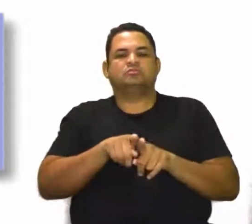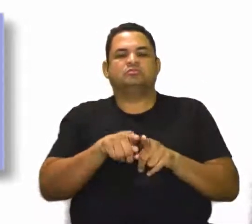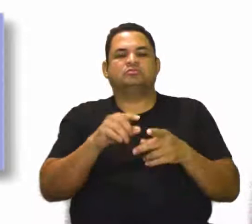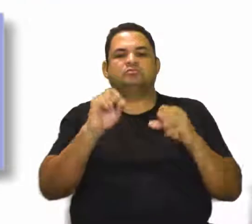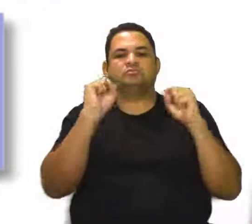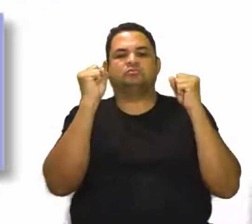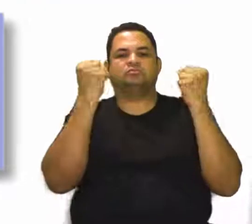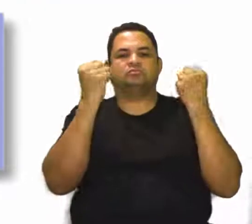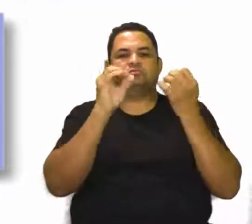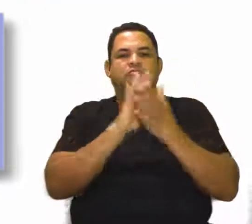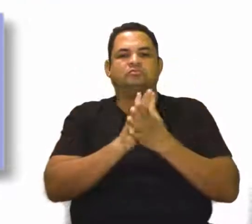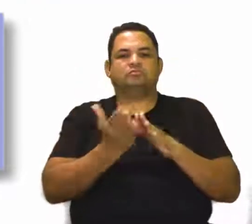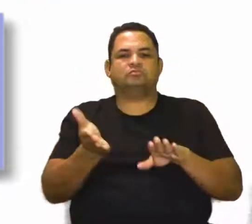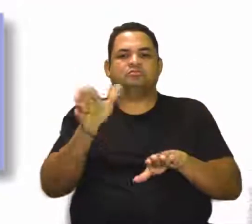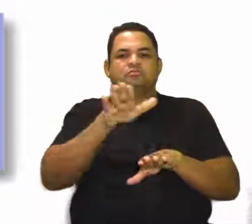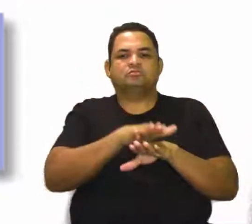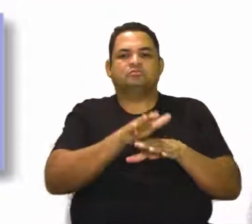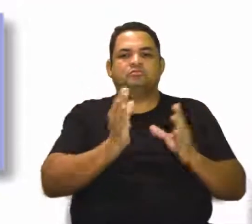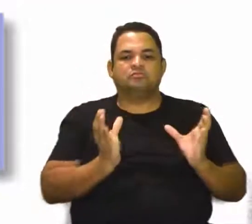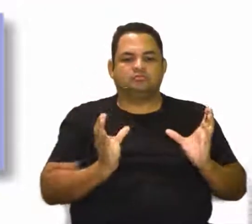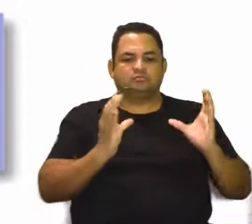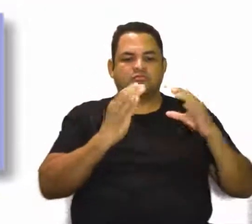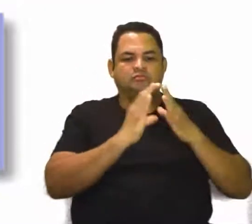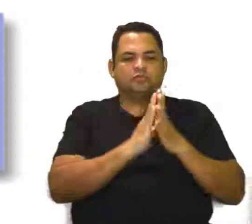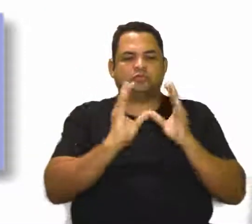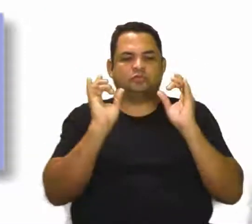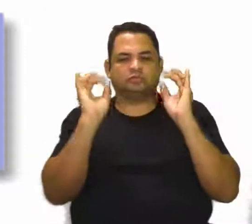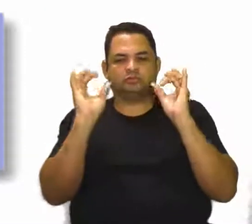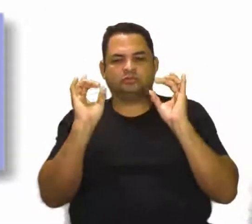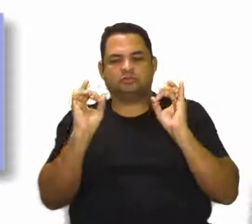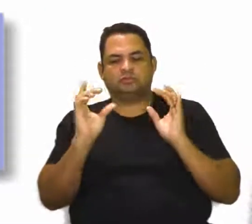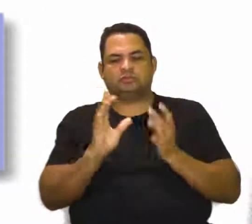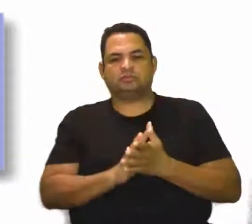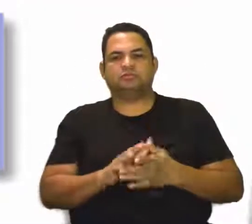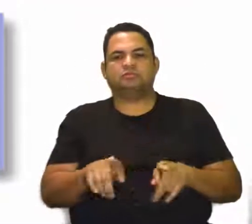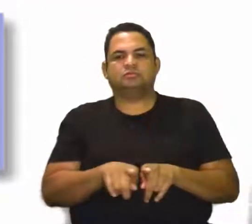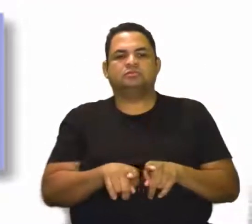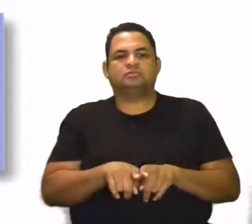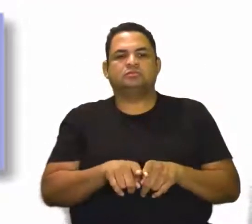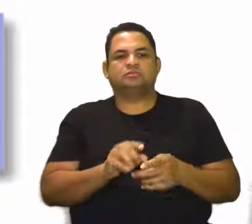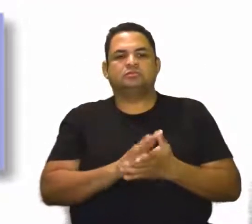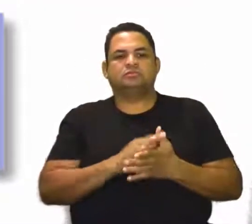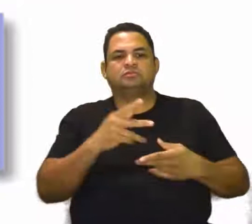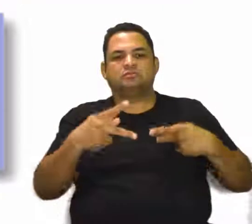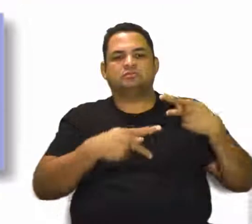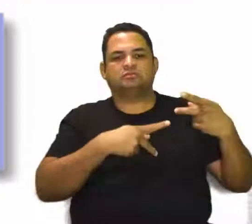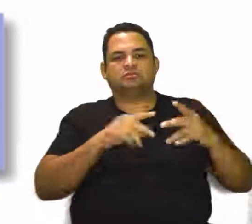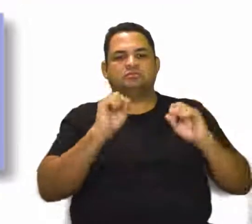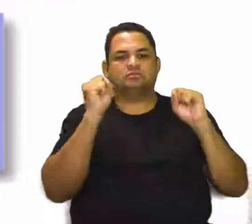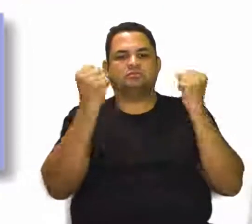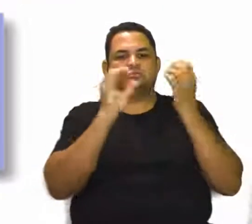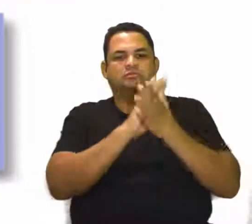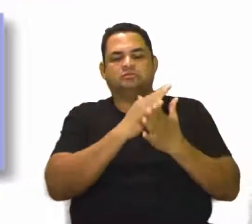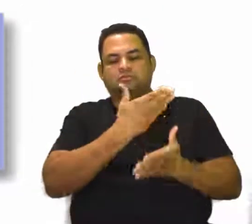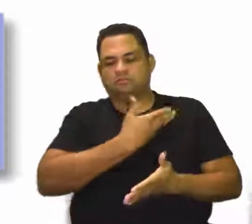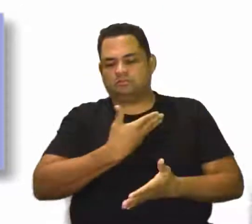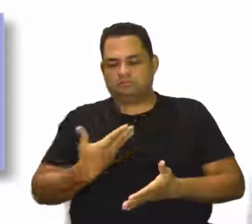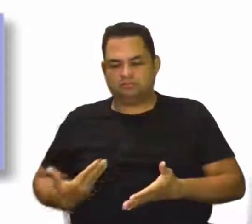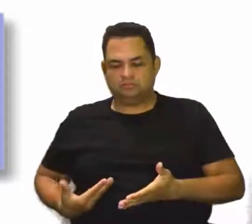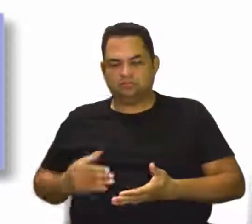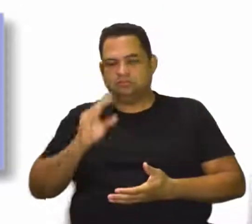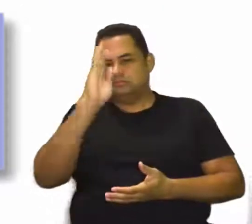atividade física inclusiva para grupos especiais. E vamos falar também dos programas de atividade física